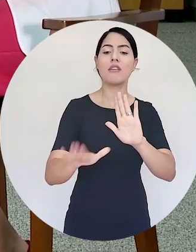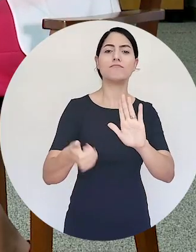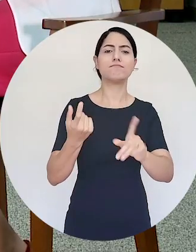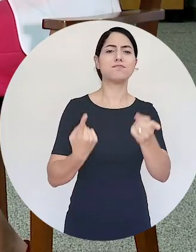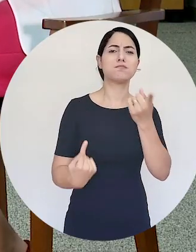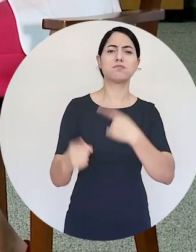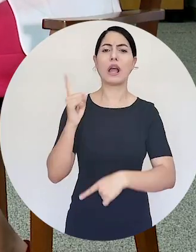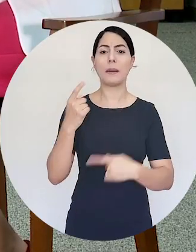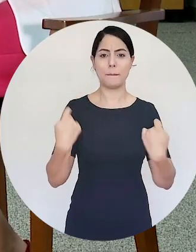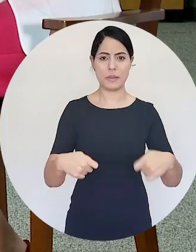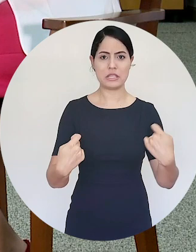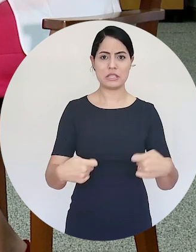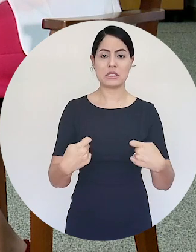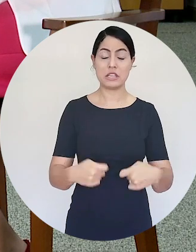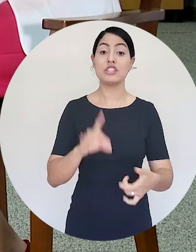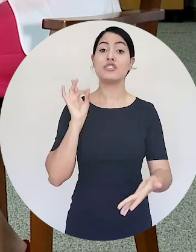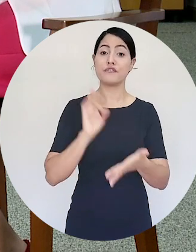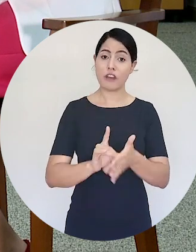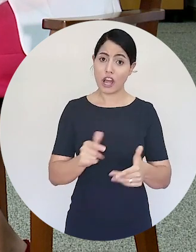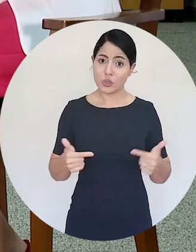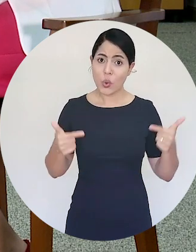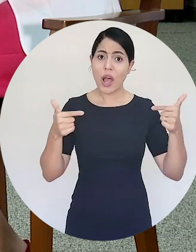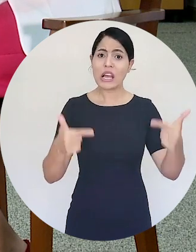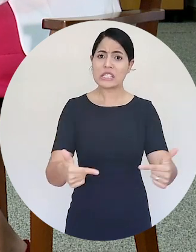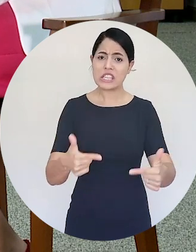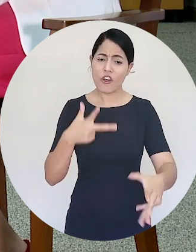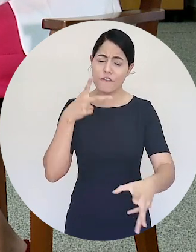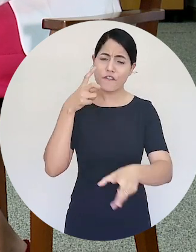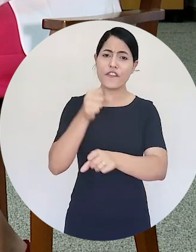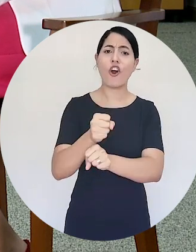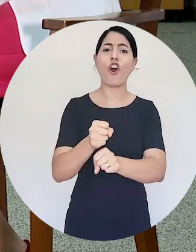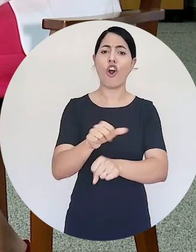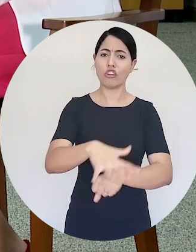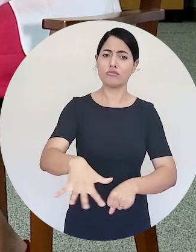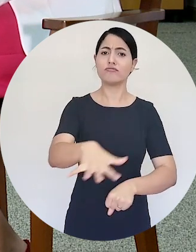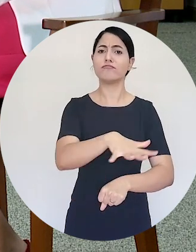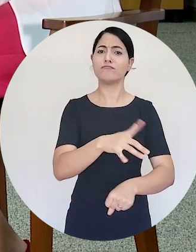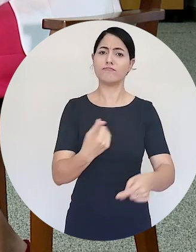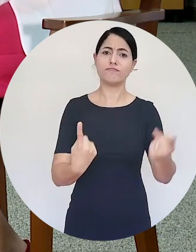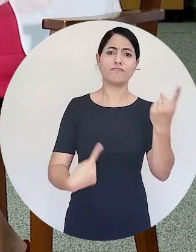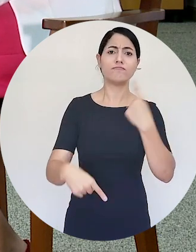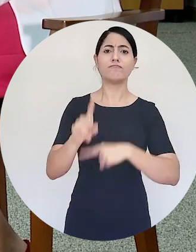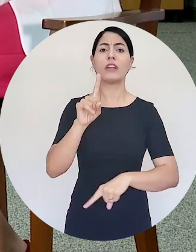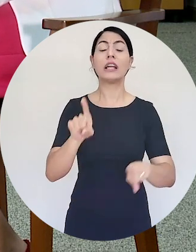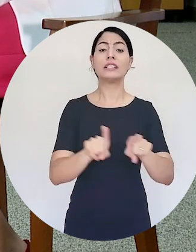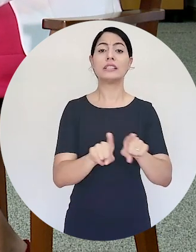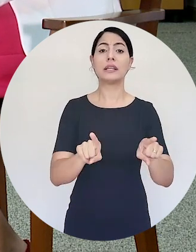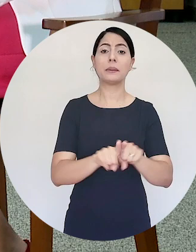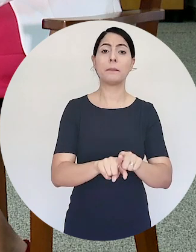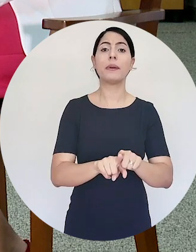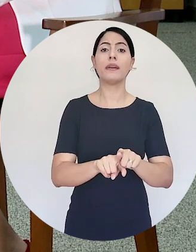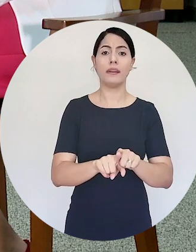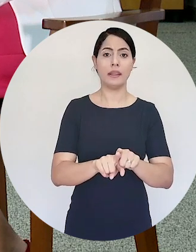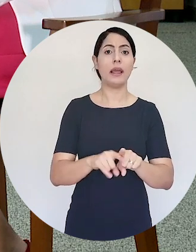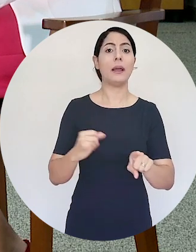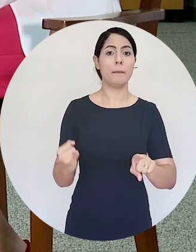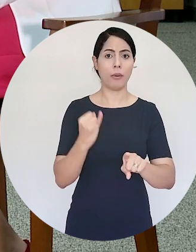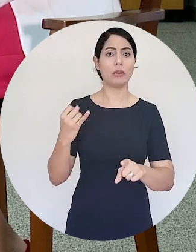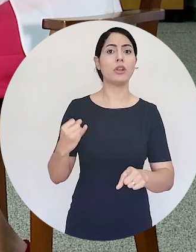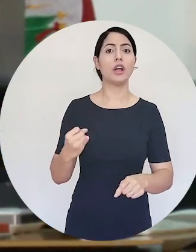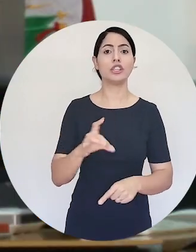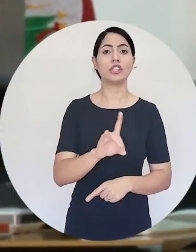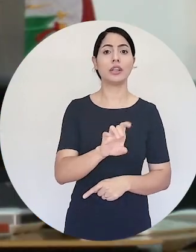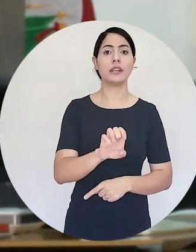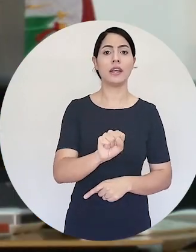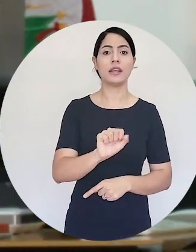melhores, nós temos que criar um sistema nacional verdadeiramente fortalecido, temos que avançar além dos